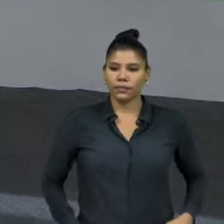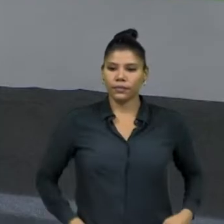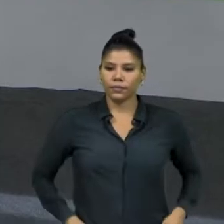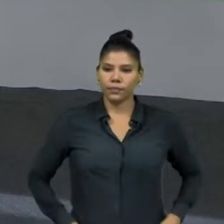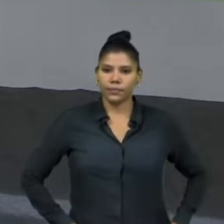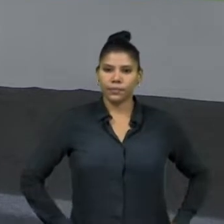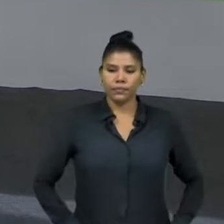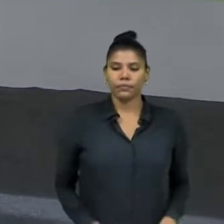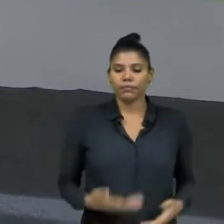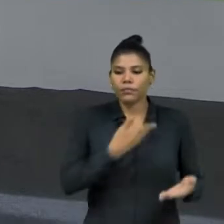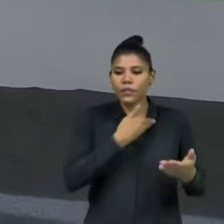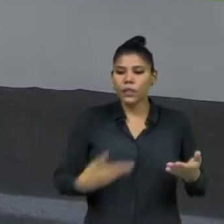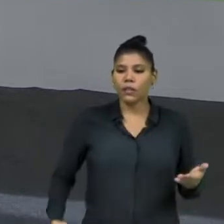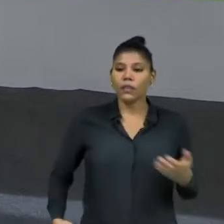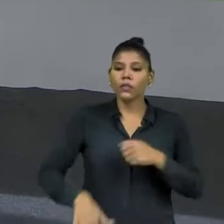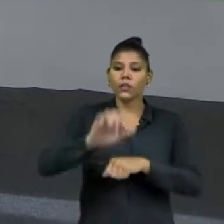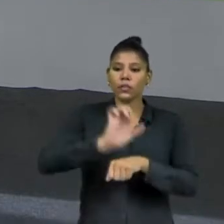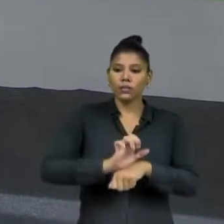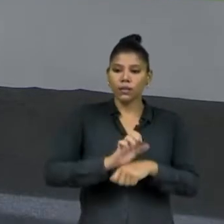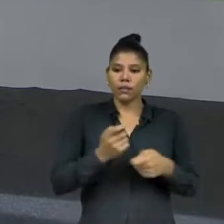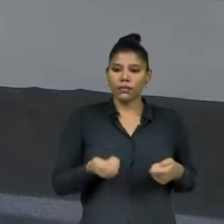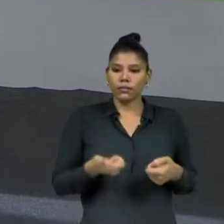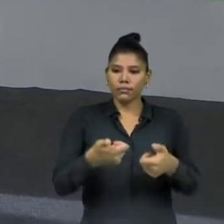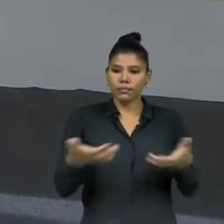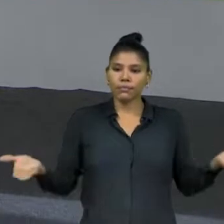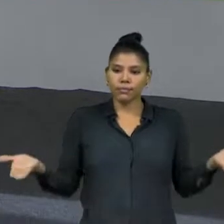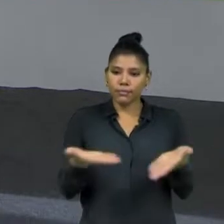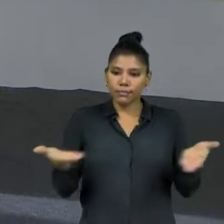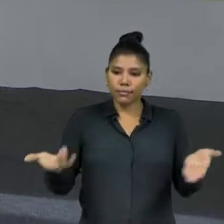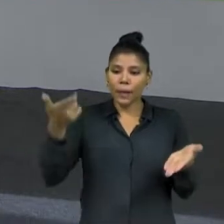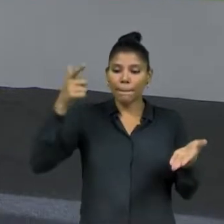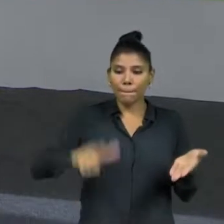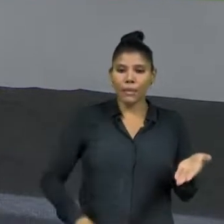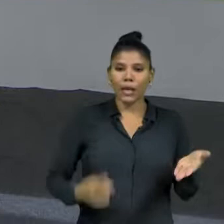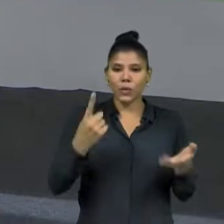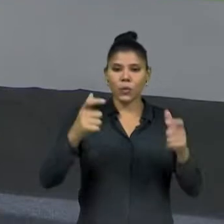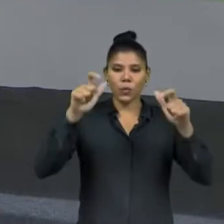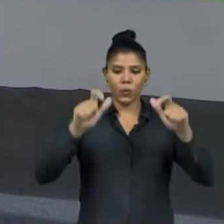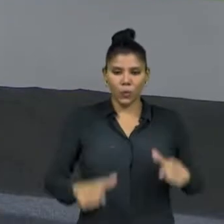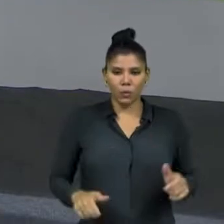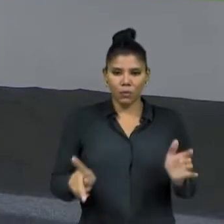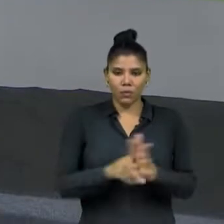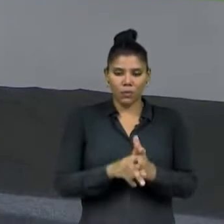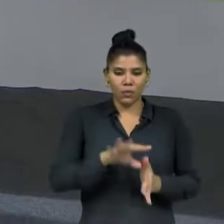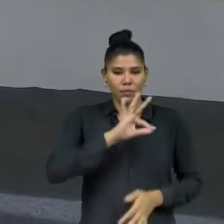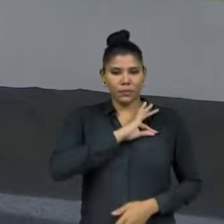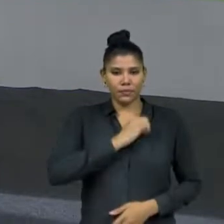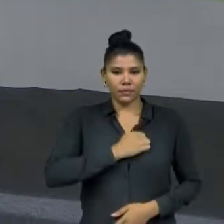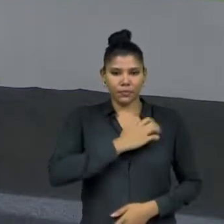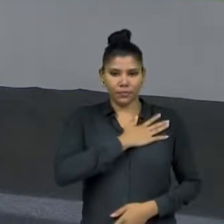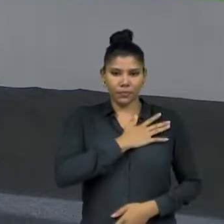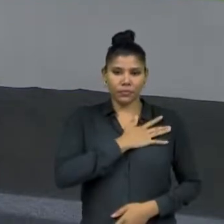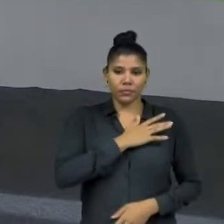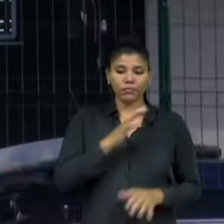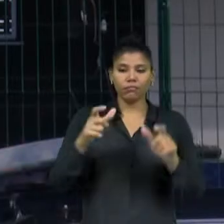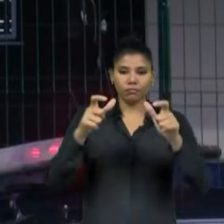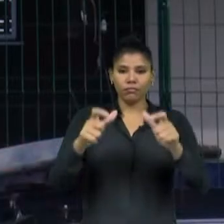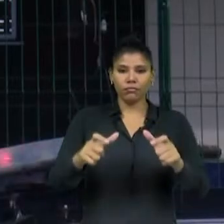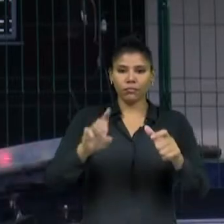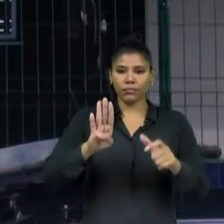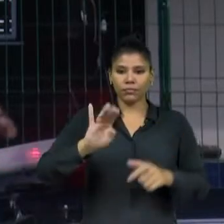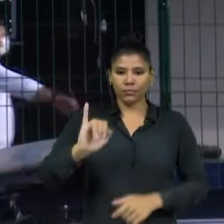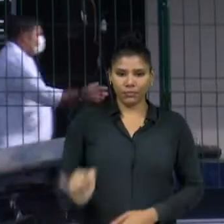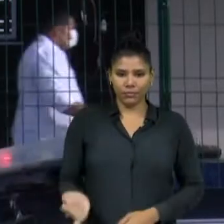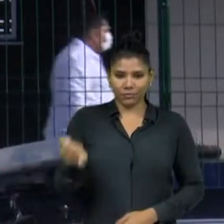O governo do estado entregou nesta terça-feira mais um batalhão da Polícia Militar, desta vez no bairro Bom Jardim. A